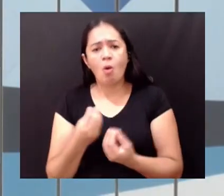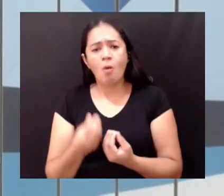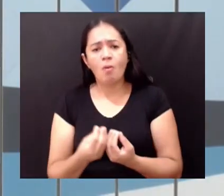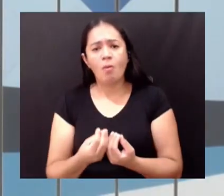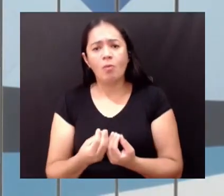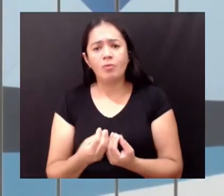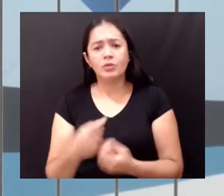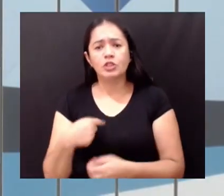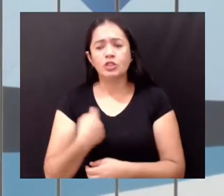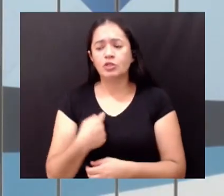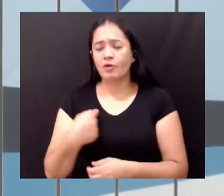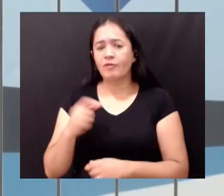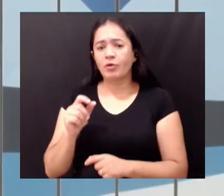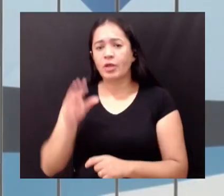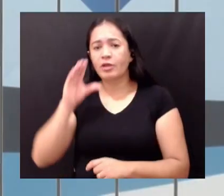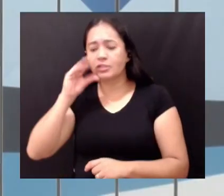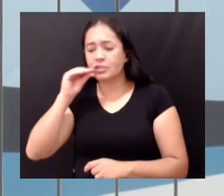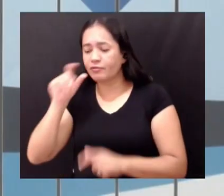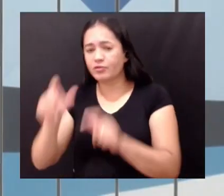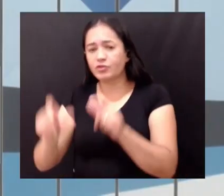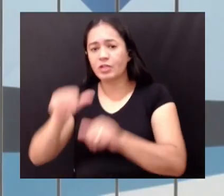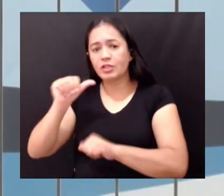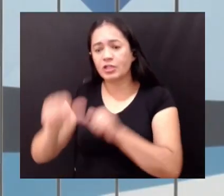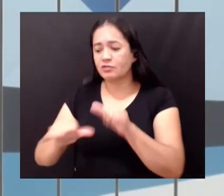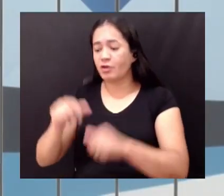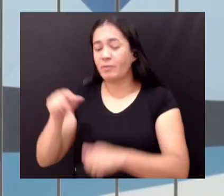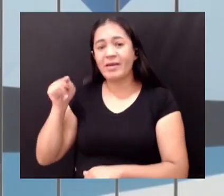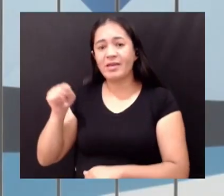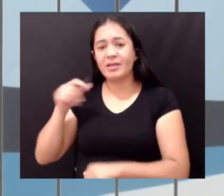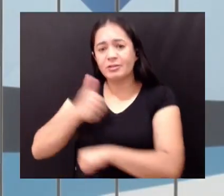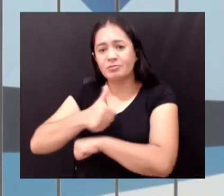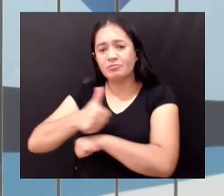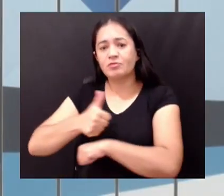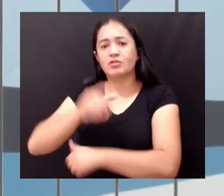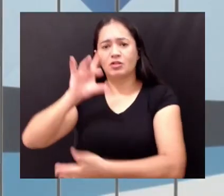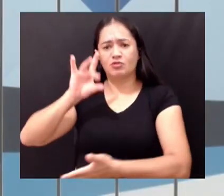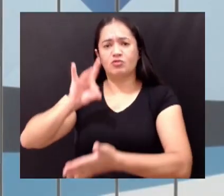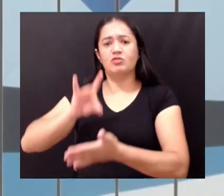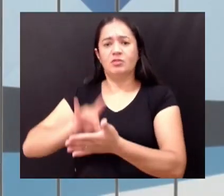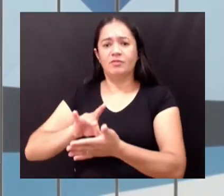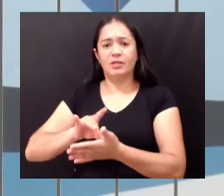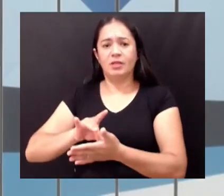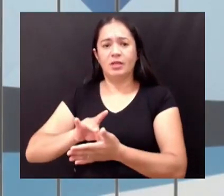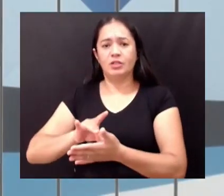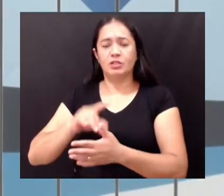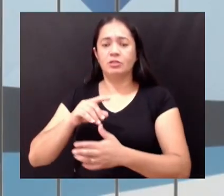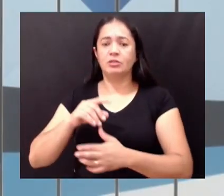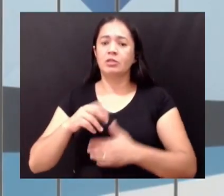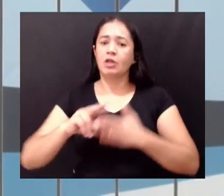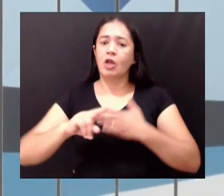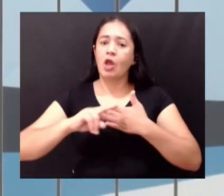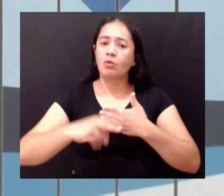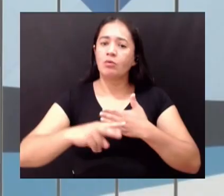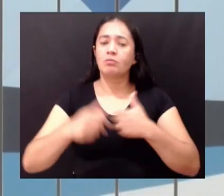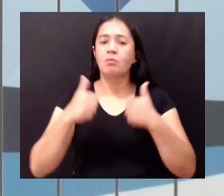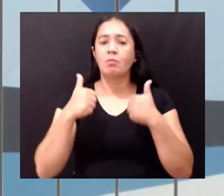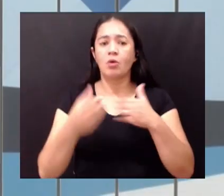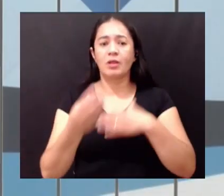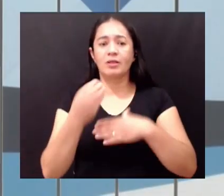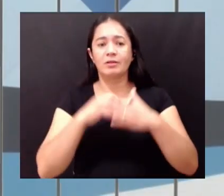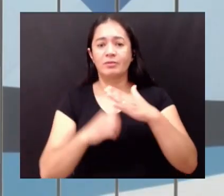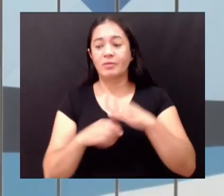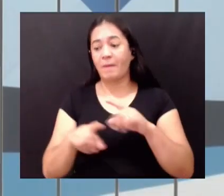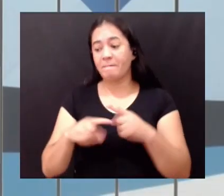esses colaboradores em profissionais, de fato, né? E transformam isso em resultado para as empresas. E eles pensam diferente. Né?